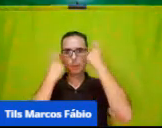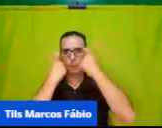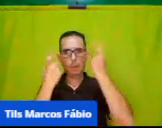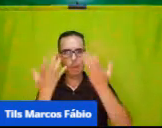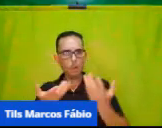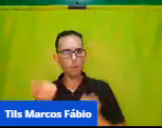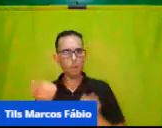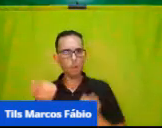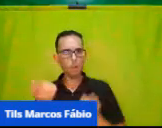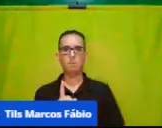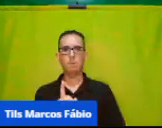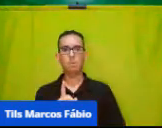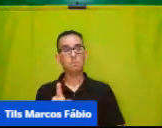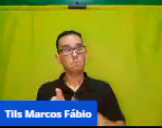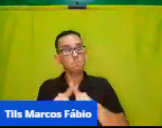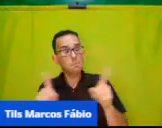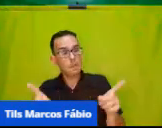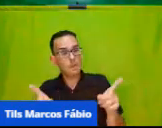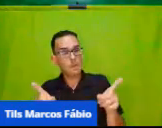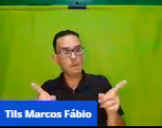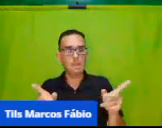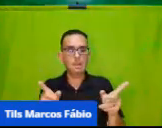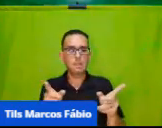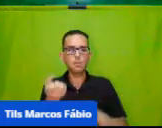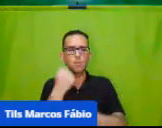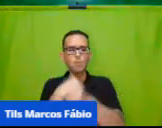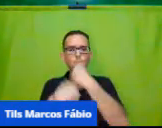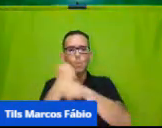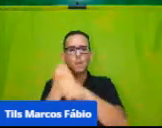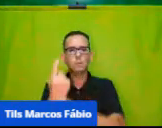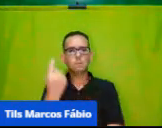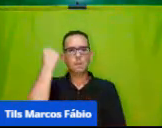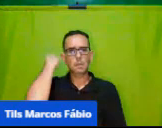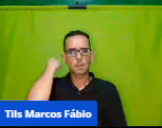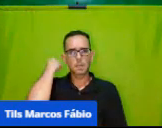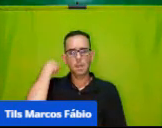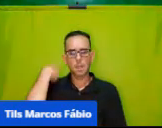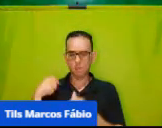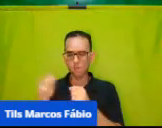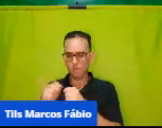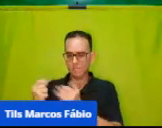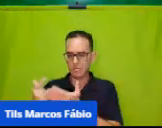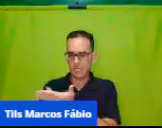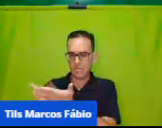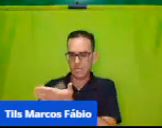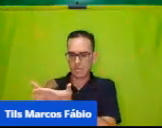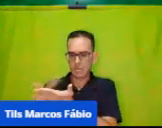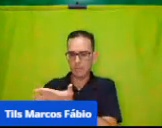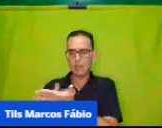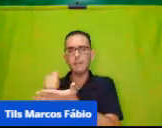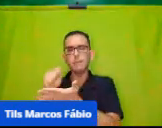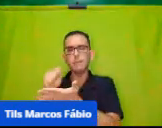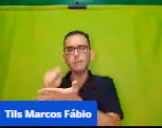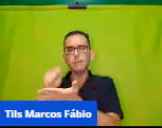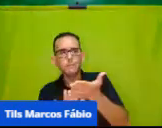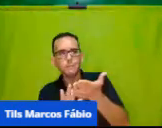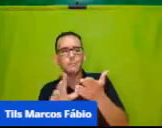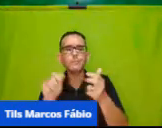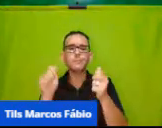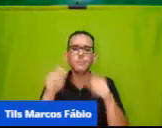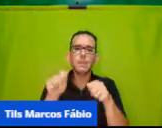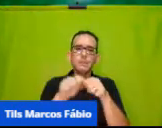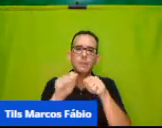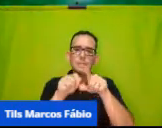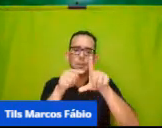mas, assim, no ano passado, quando eu fiz o caderno, teve umas atividades de medição de ângulo e de construção